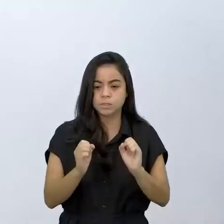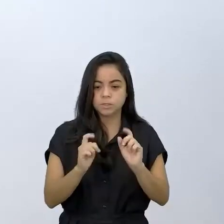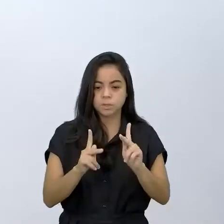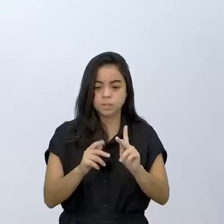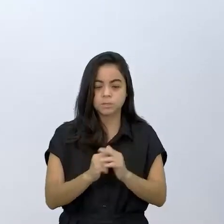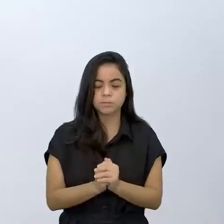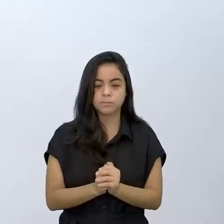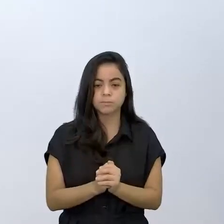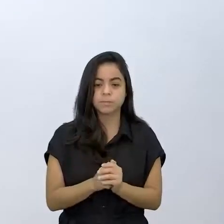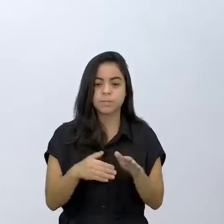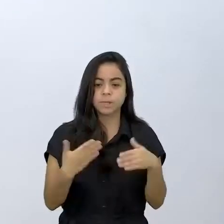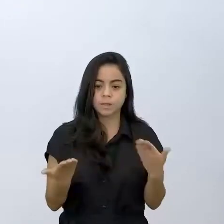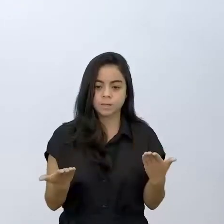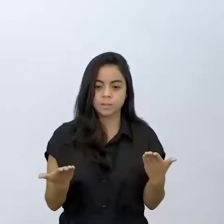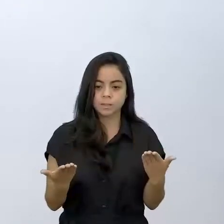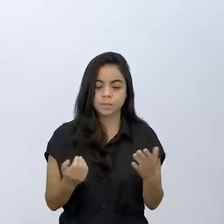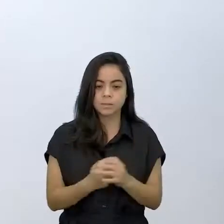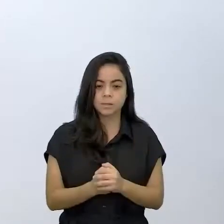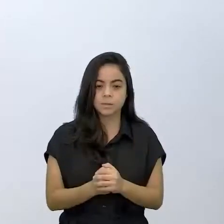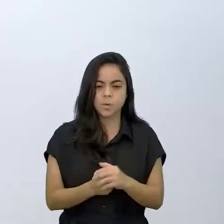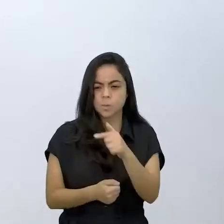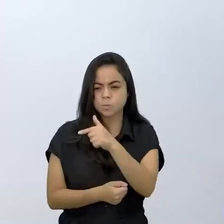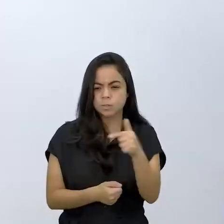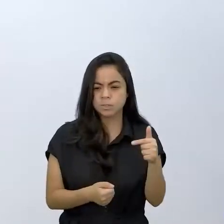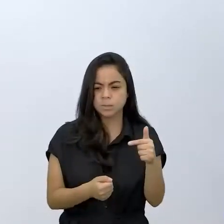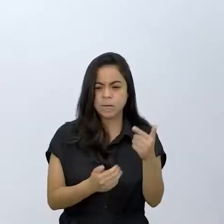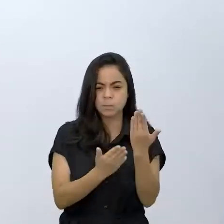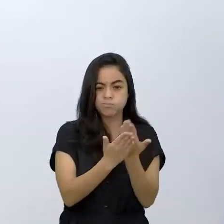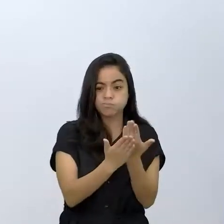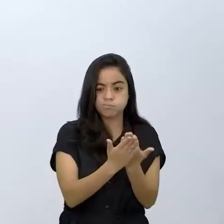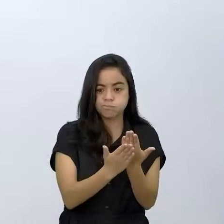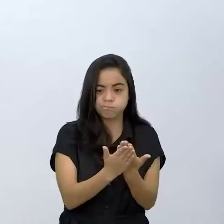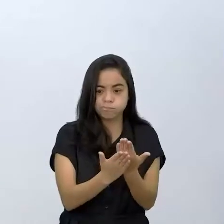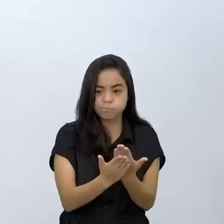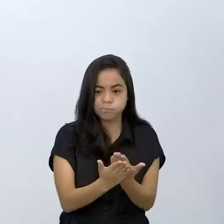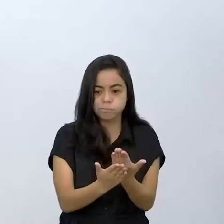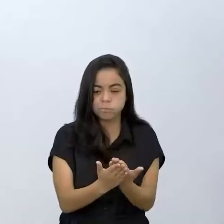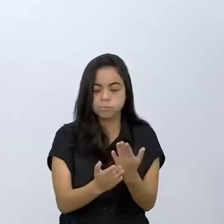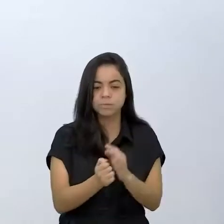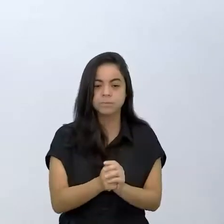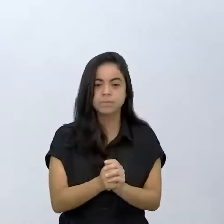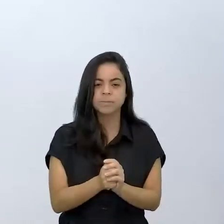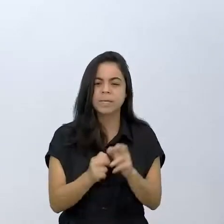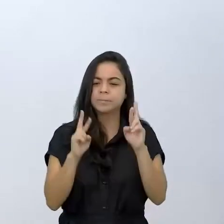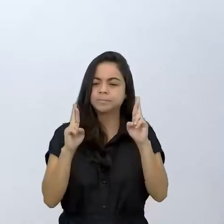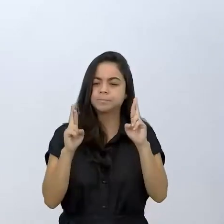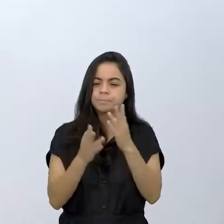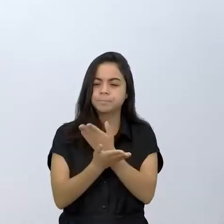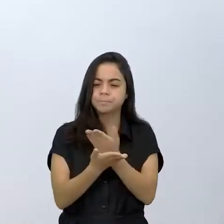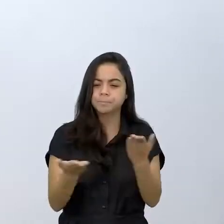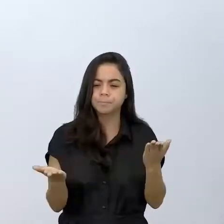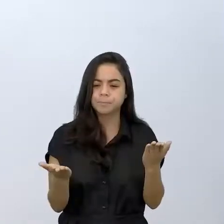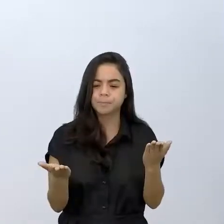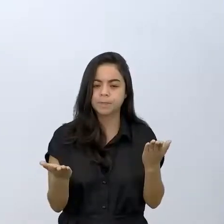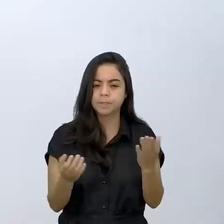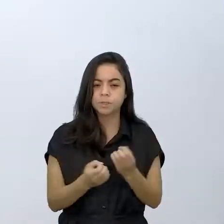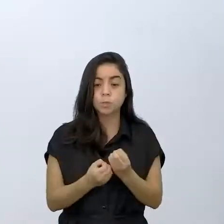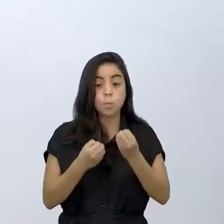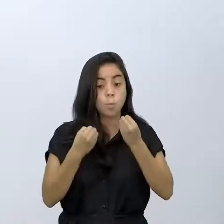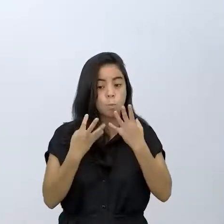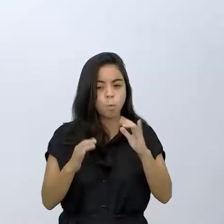certo? Então, essa semana de estudos intensivos e nós esperamos que vocês tenham um